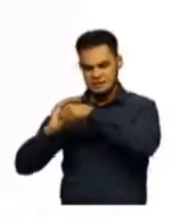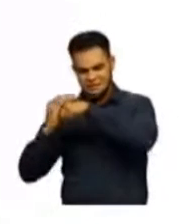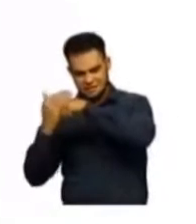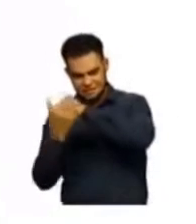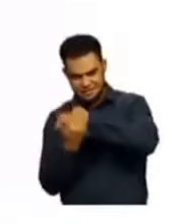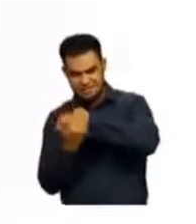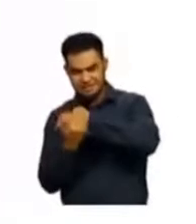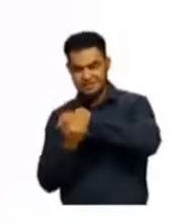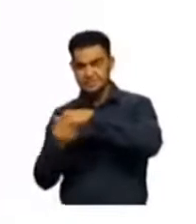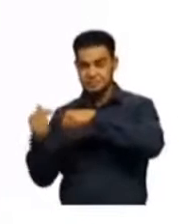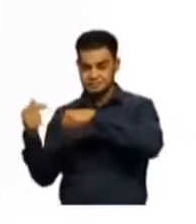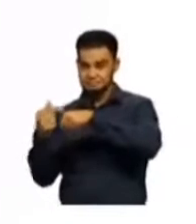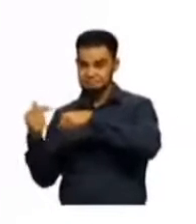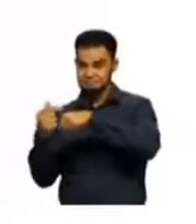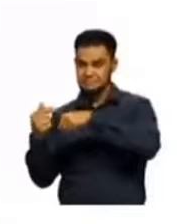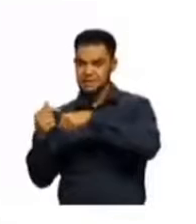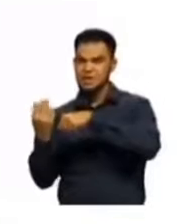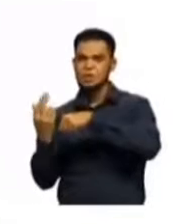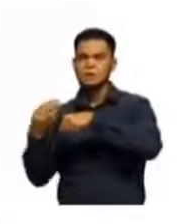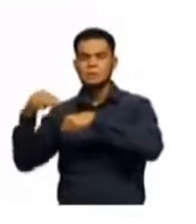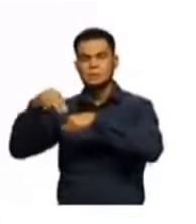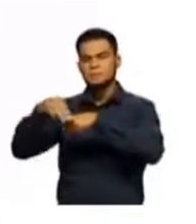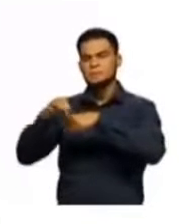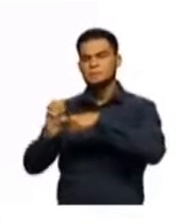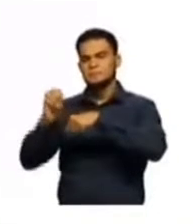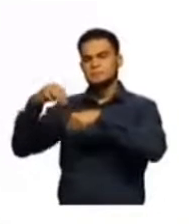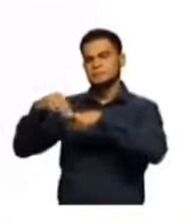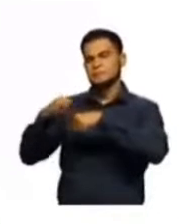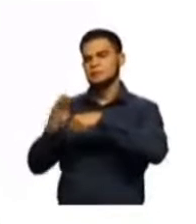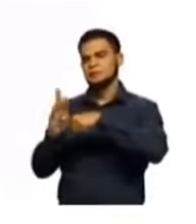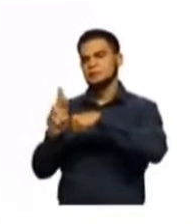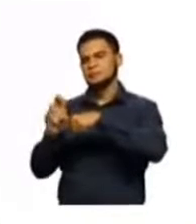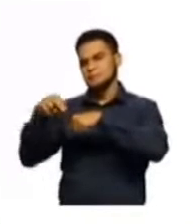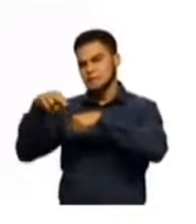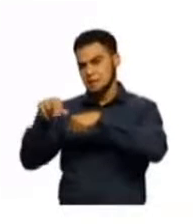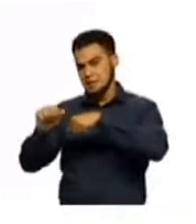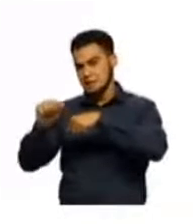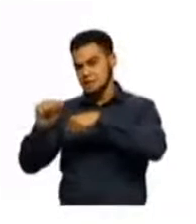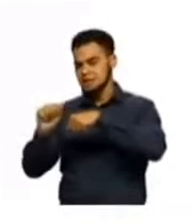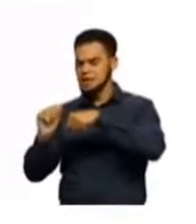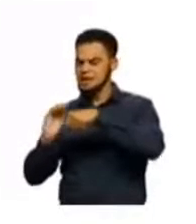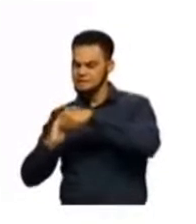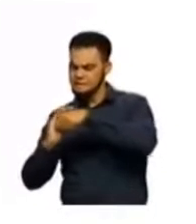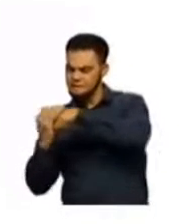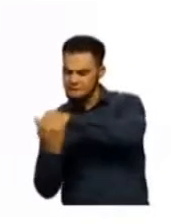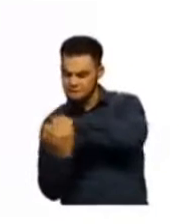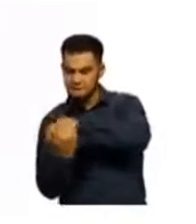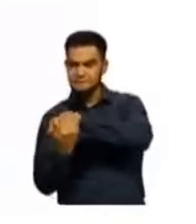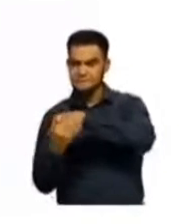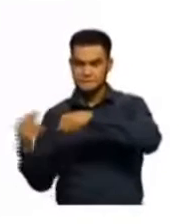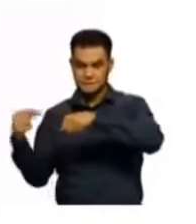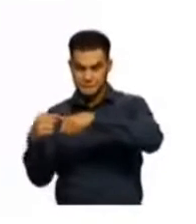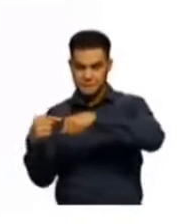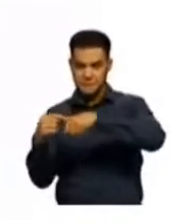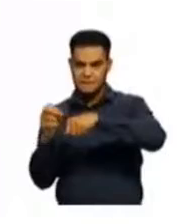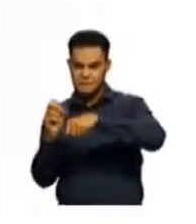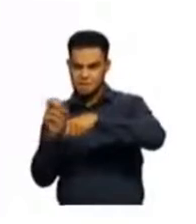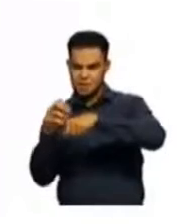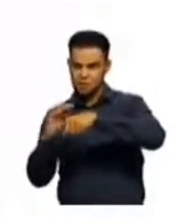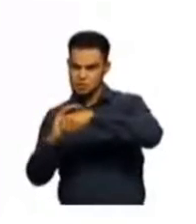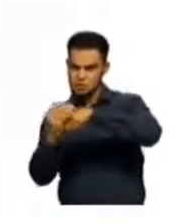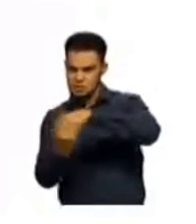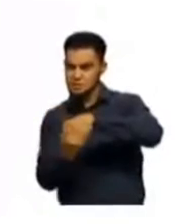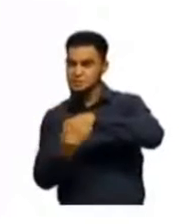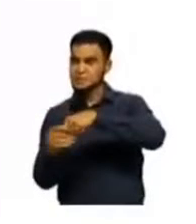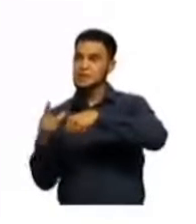esse envelope, então, essa membrana de constituição semelhante à da membrana plasmática, e vão ter